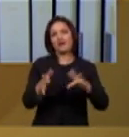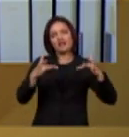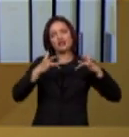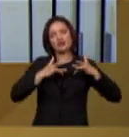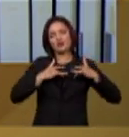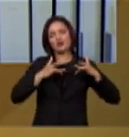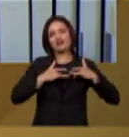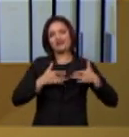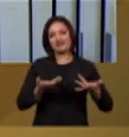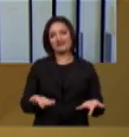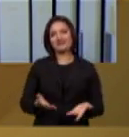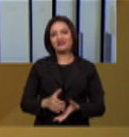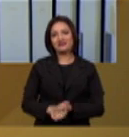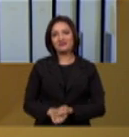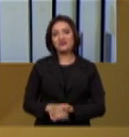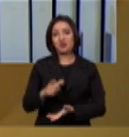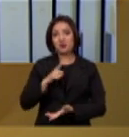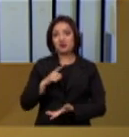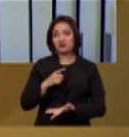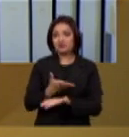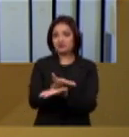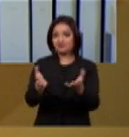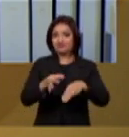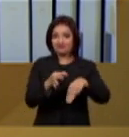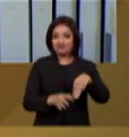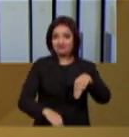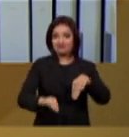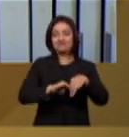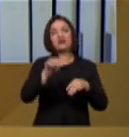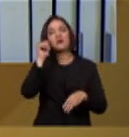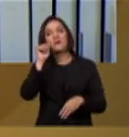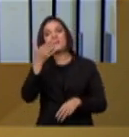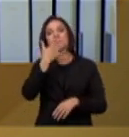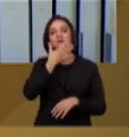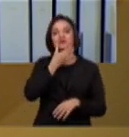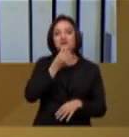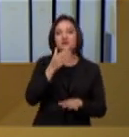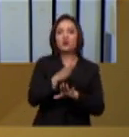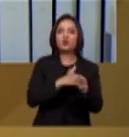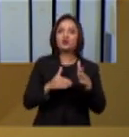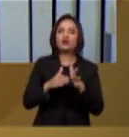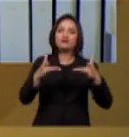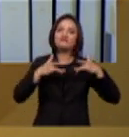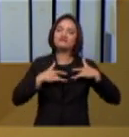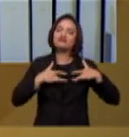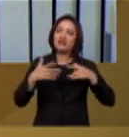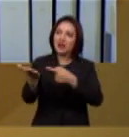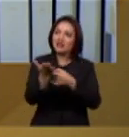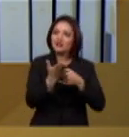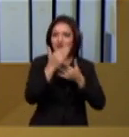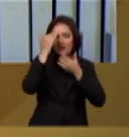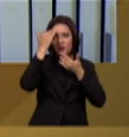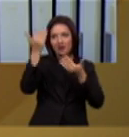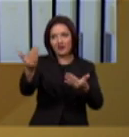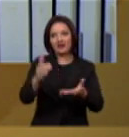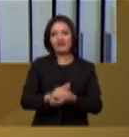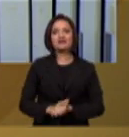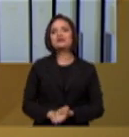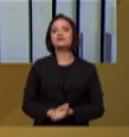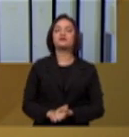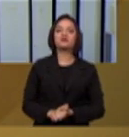Eu tive a solidariedade de cada uma das senhoras ministras e dos senhores ministros e reitero os meus agradecimentos.